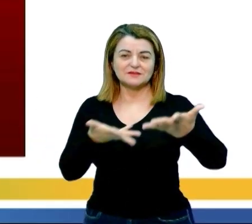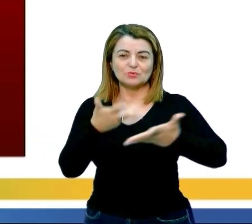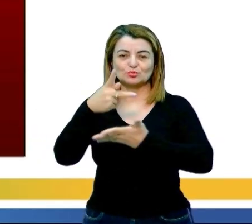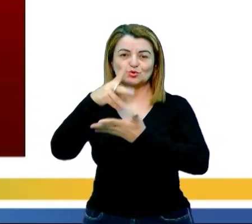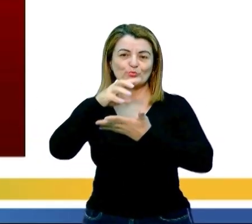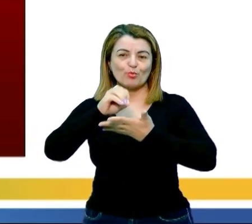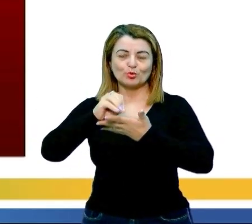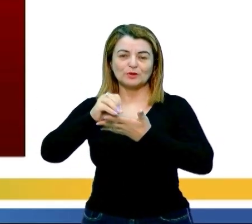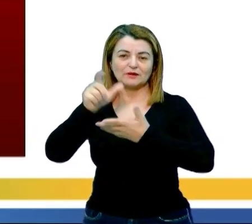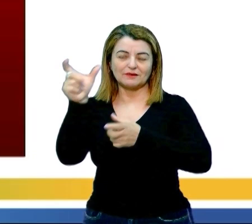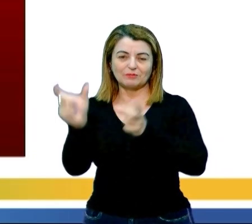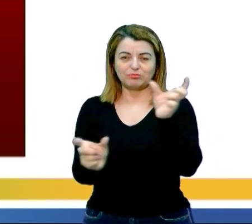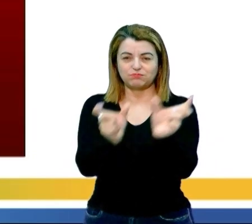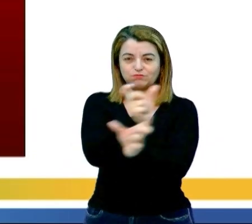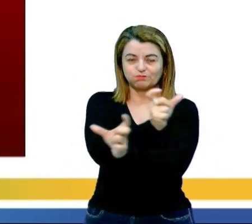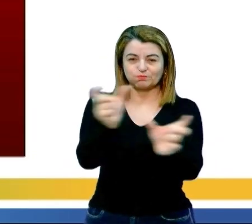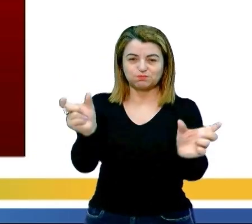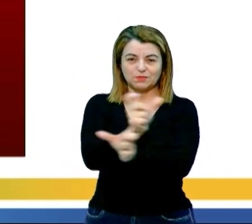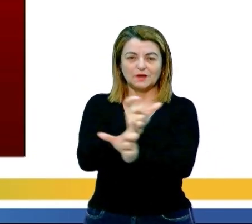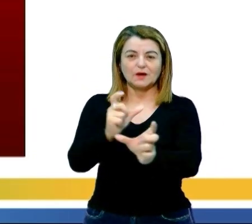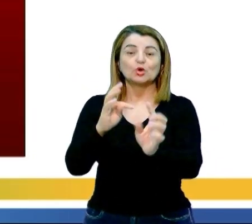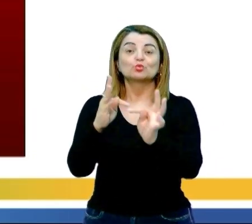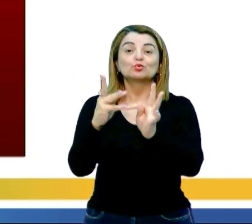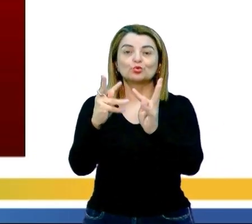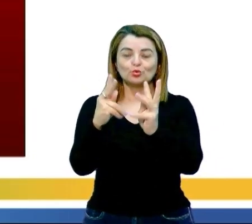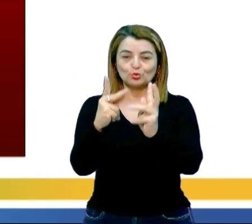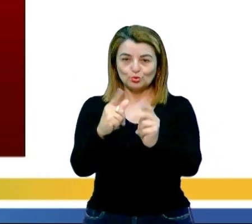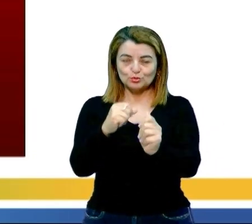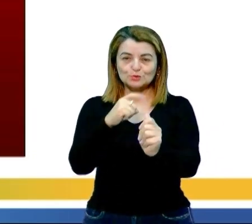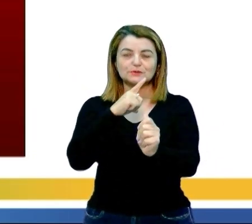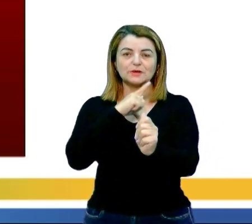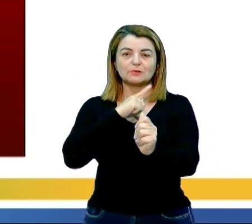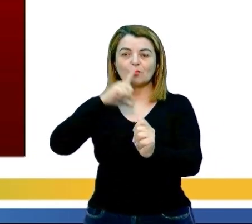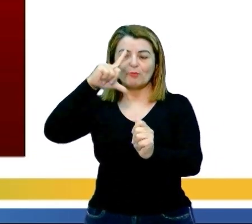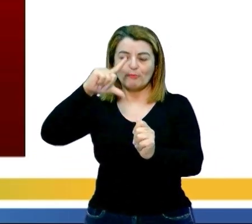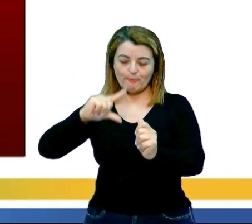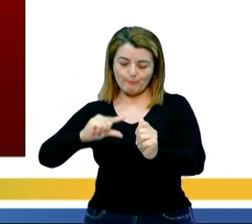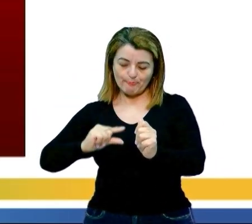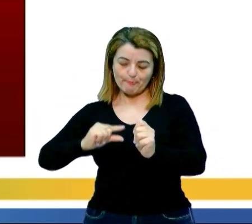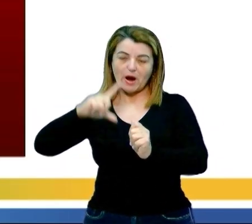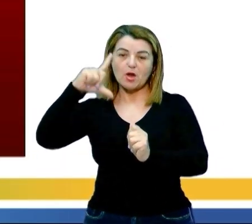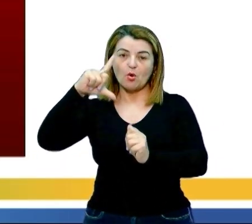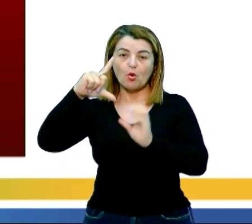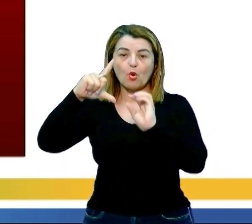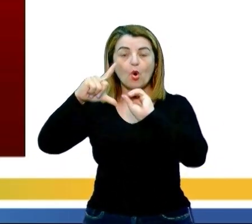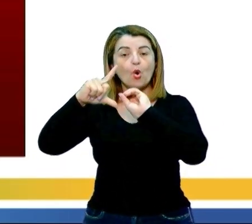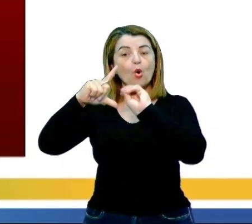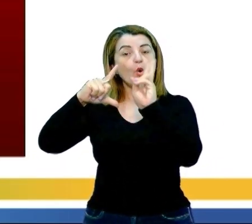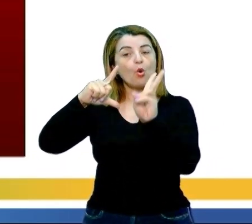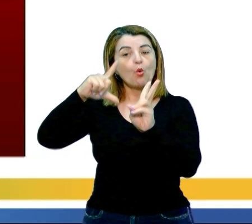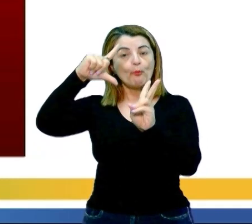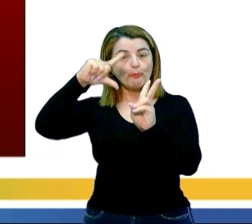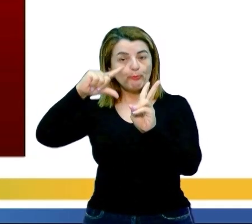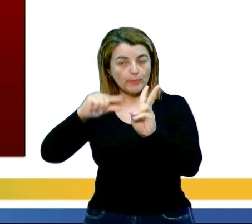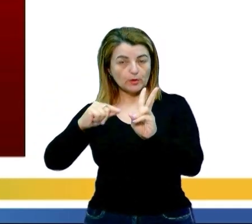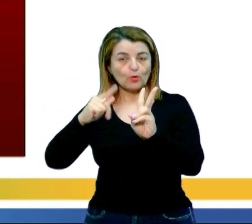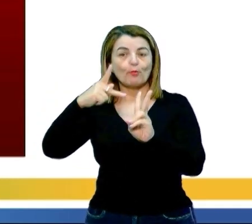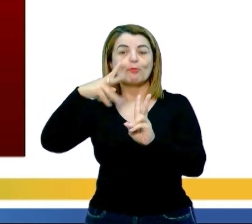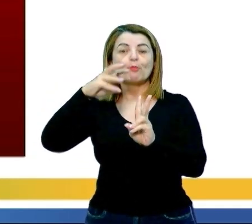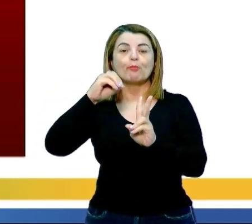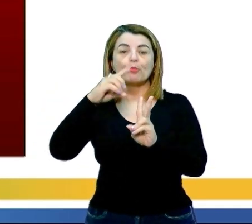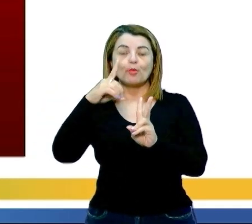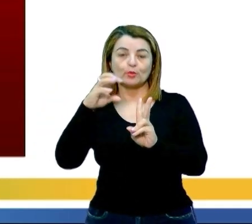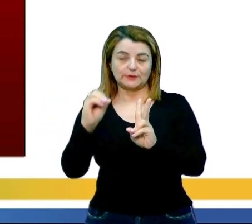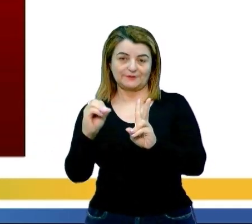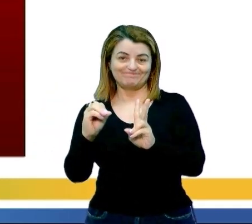entre indivíduos que não têm poder. Todos nós temos um maior ou menor grau de poder. Diferença entre violência